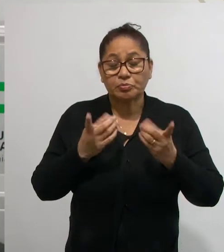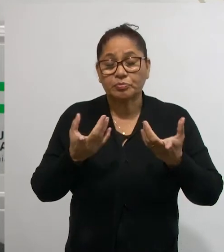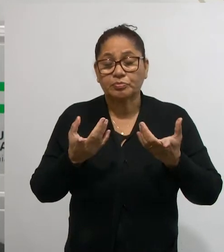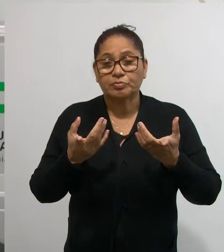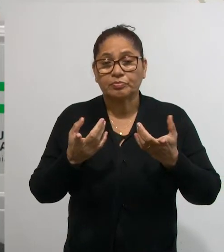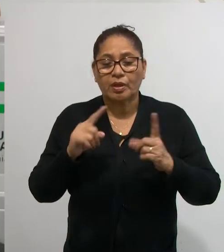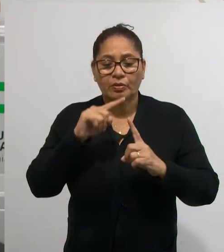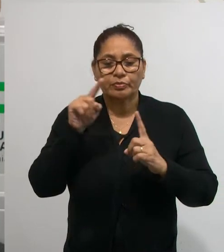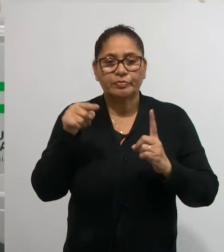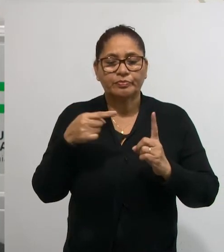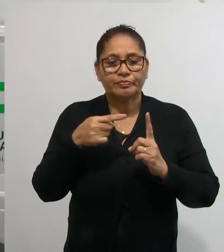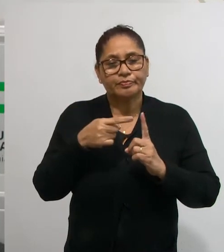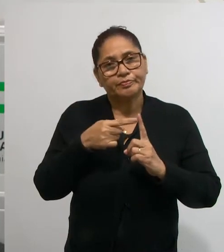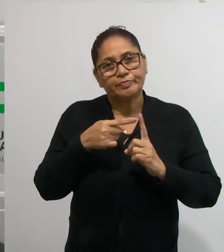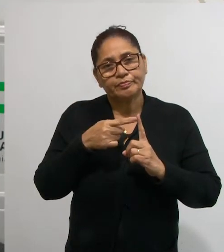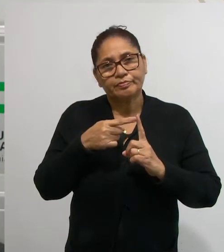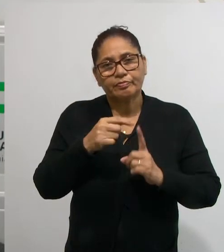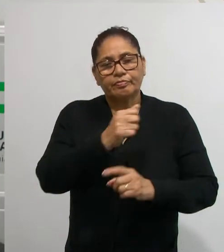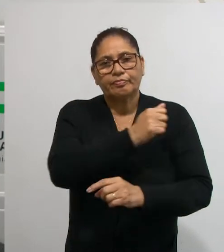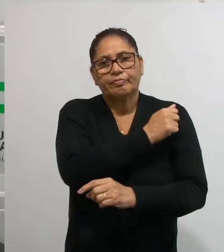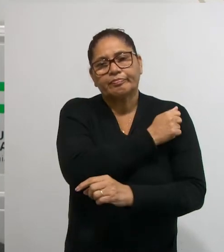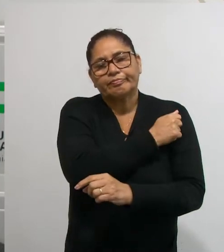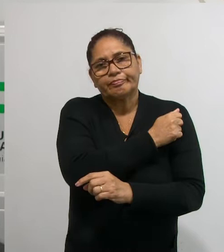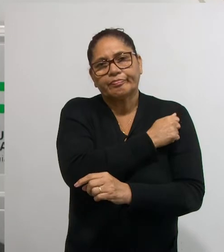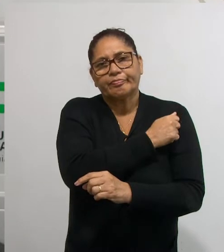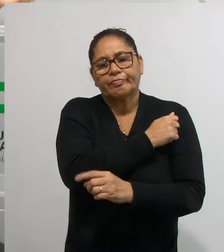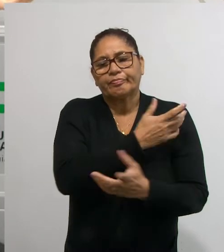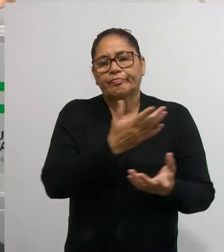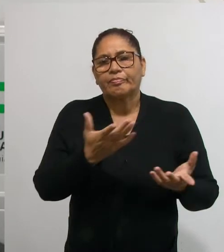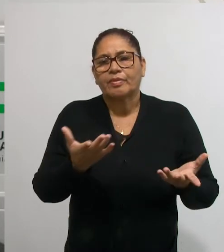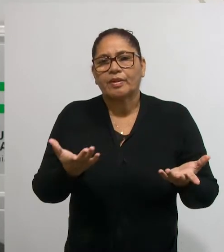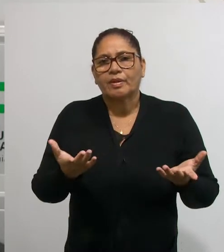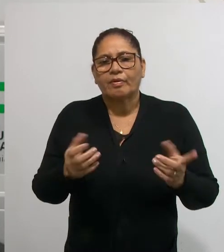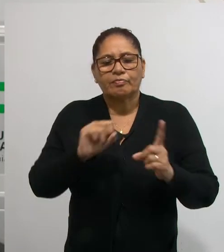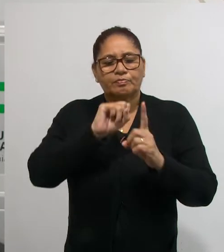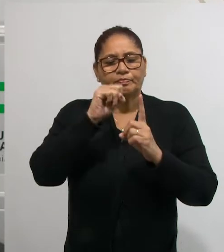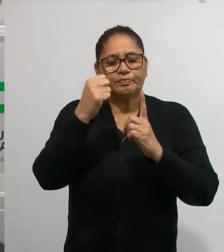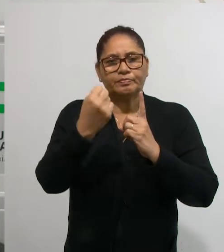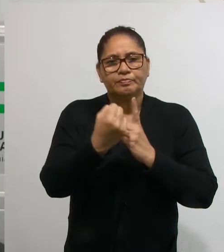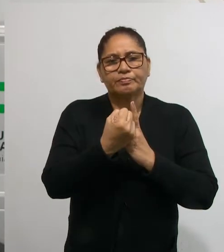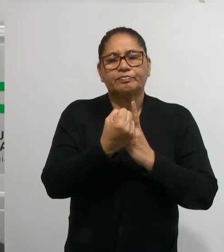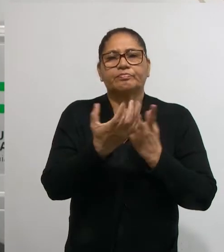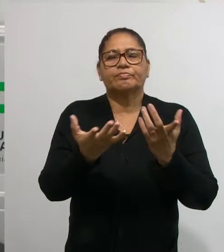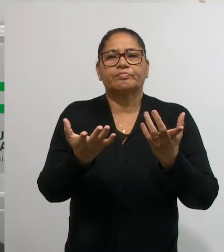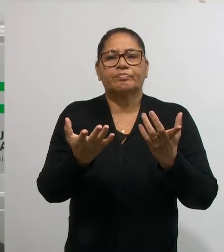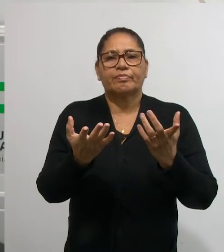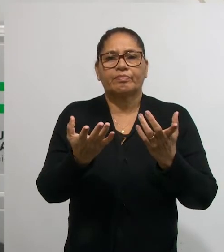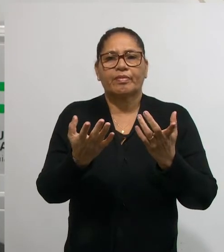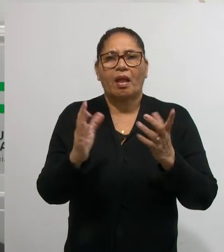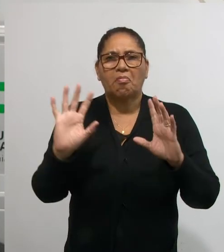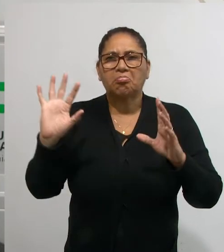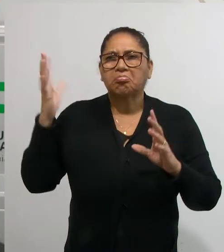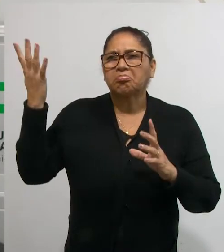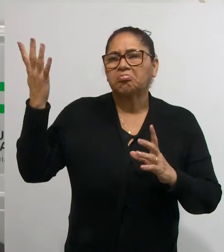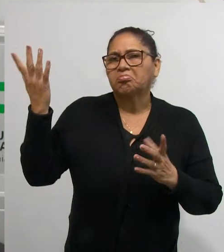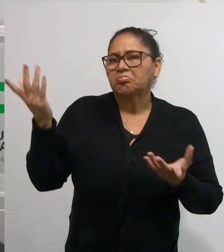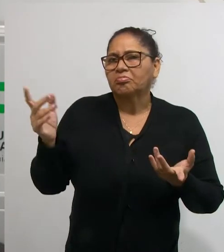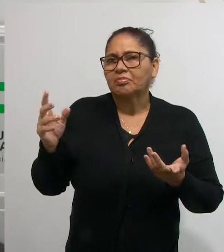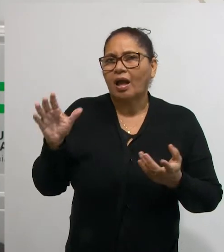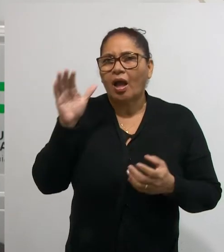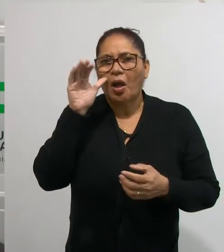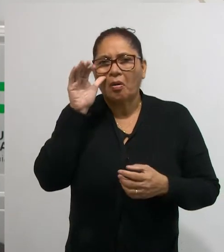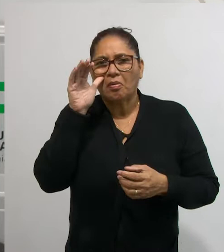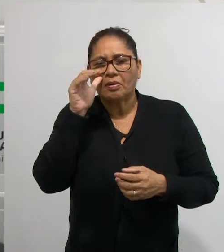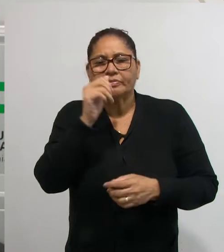aquele momento, o objetivo proposto pelos alunos. Seja ele um fato social, um evento, alguma coisa, ou próprio da curiosidade